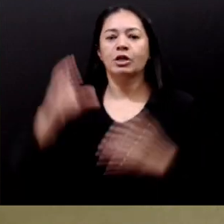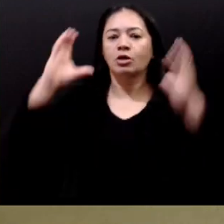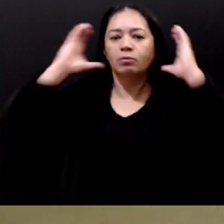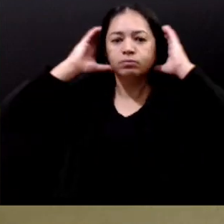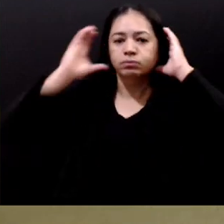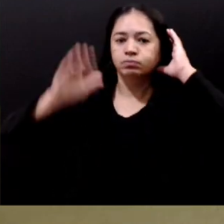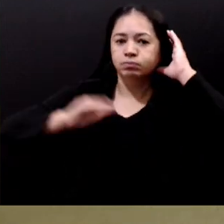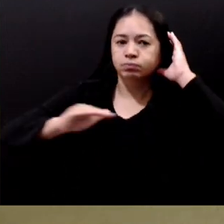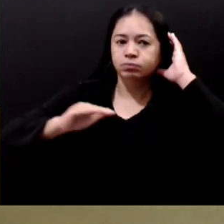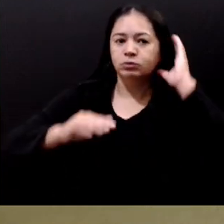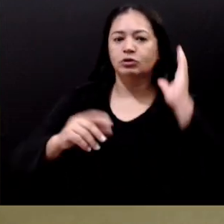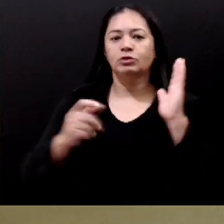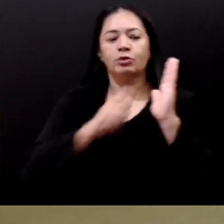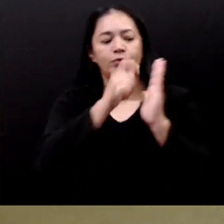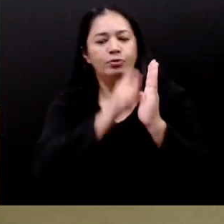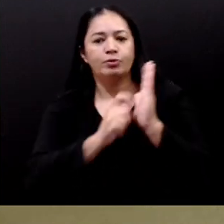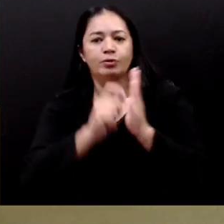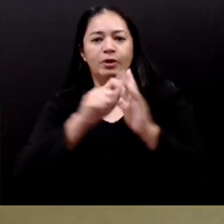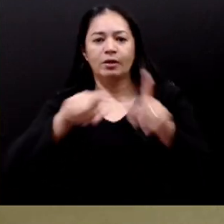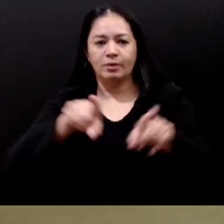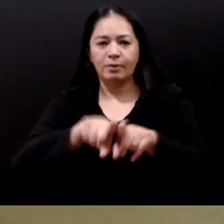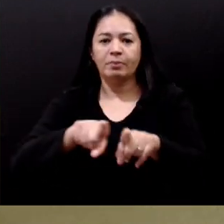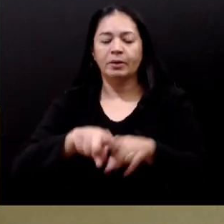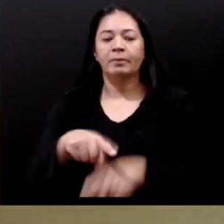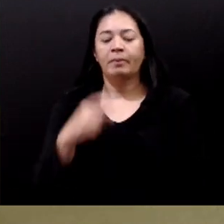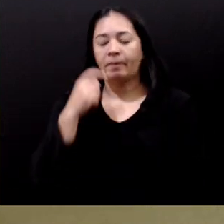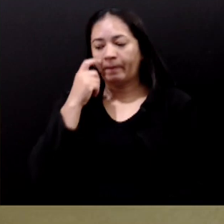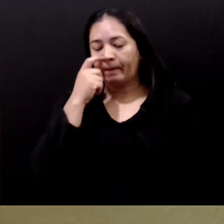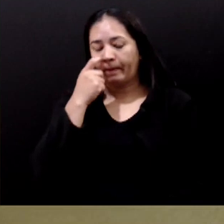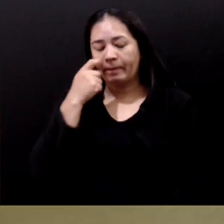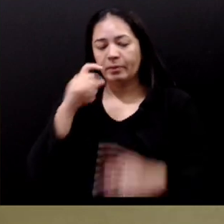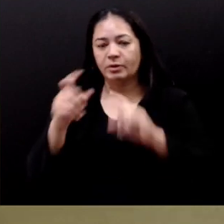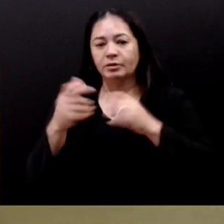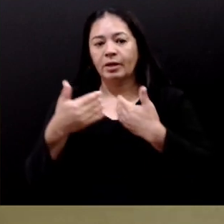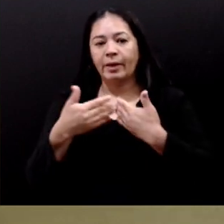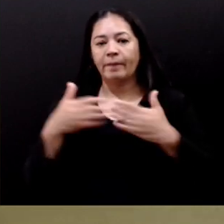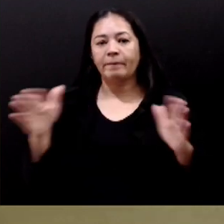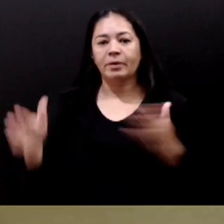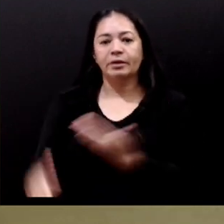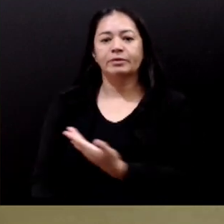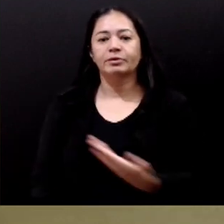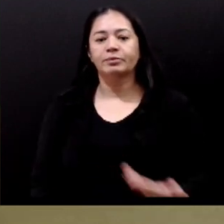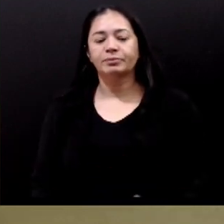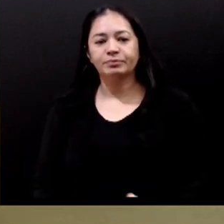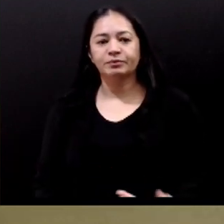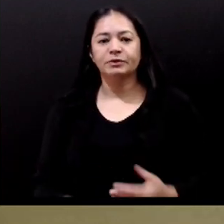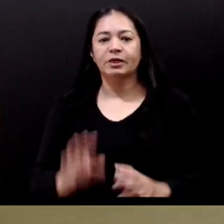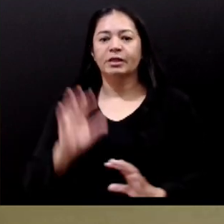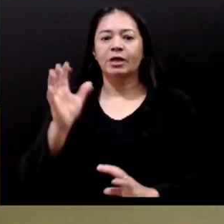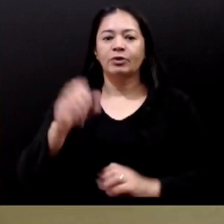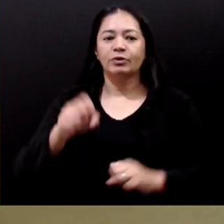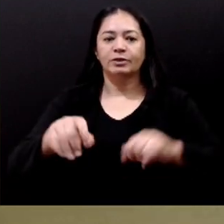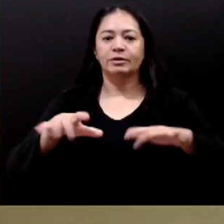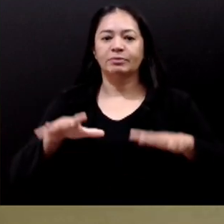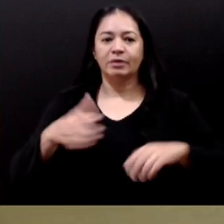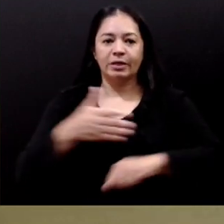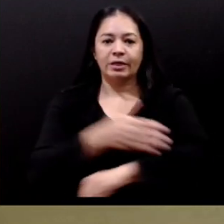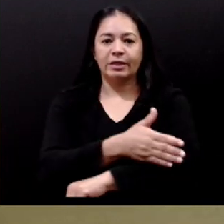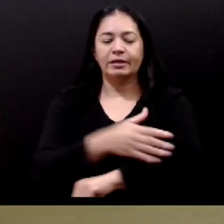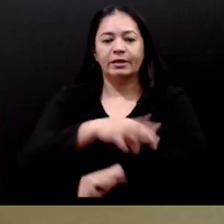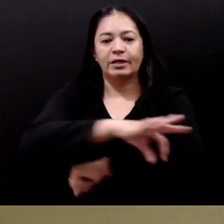breakdance. A reunião será aberta ao público e acontece no plenarinho da Câmara, com entrada pela Avenida Engenheiro Roberto